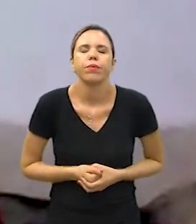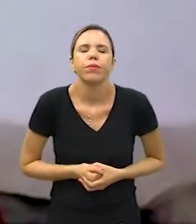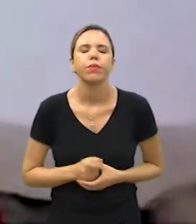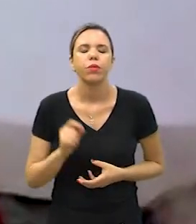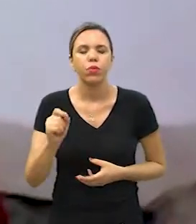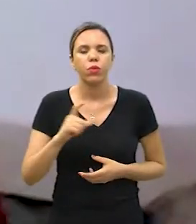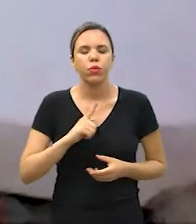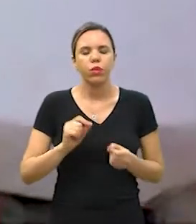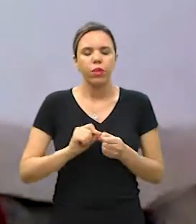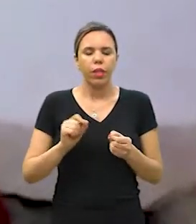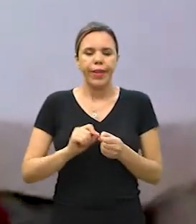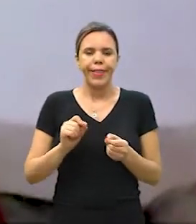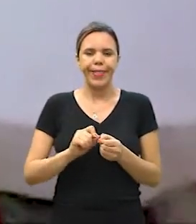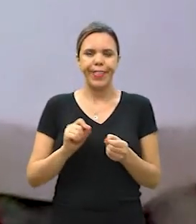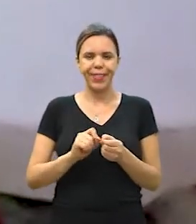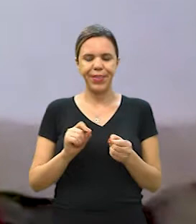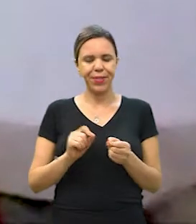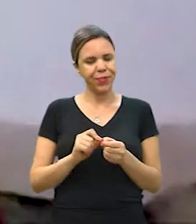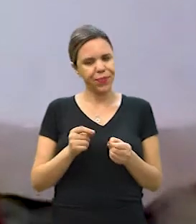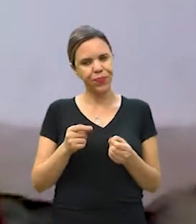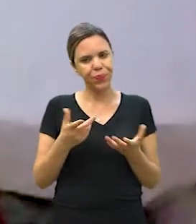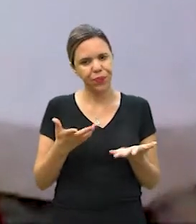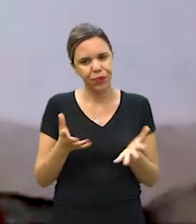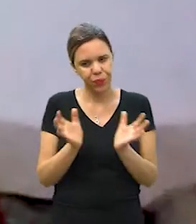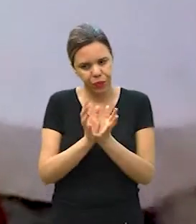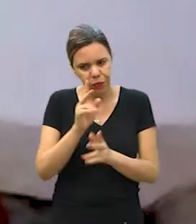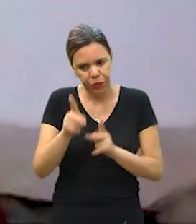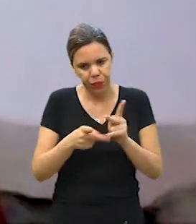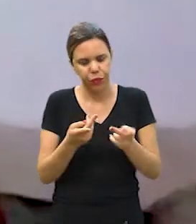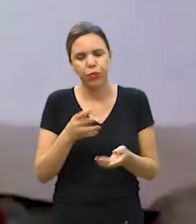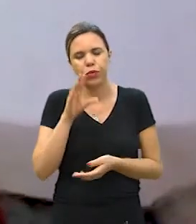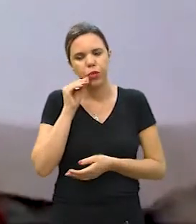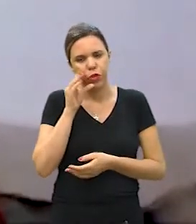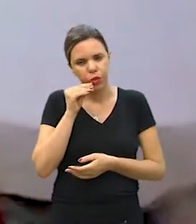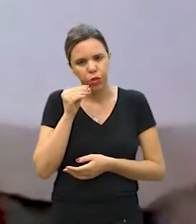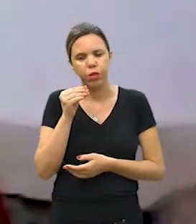Então, o que deveria ter sido feito era ouvido a comunidade